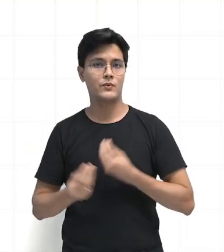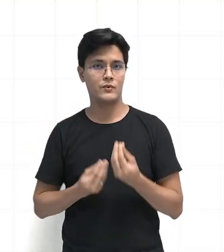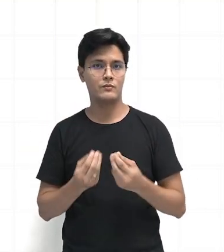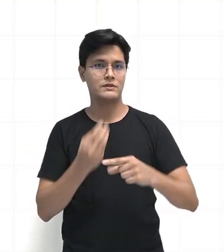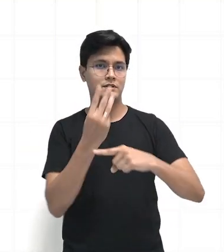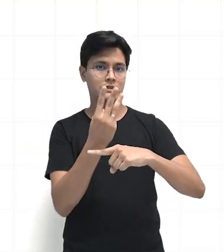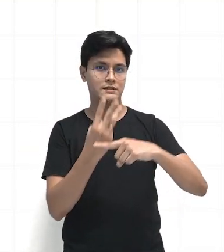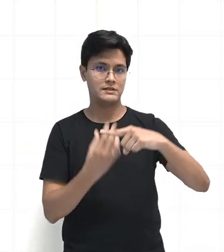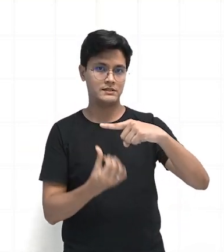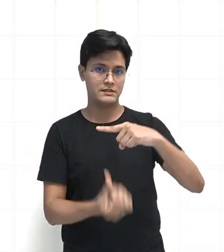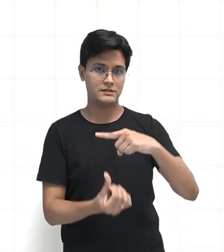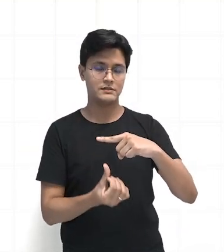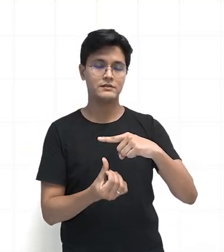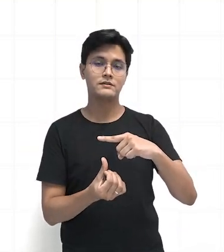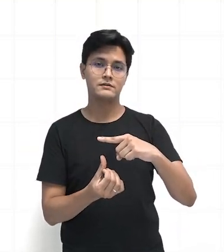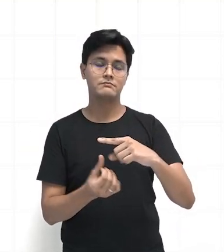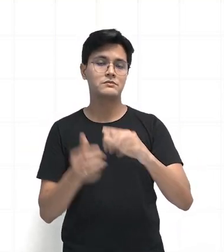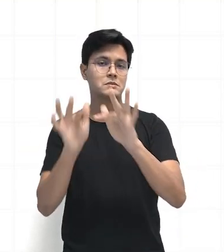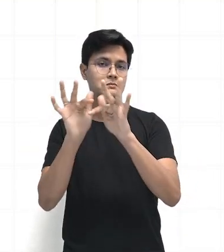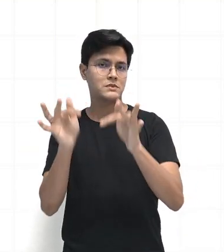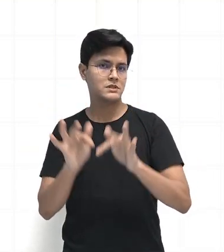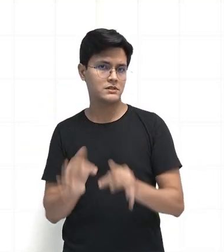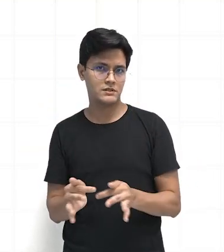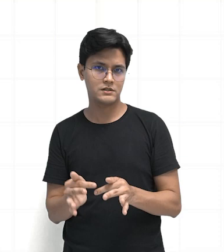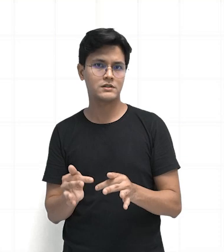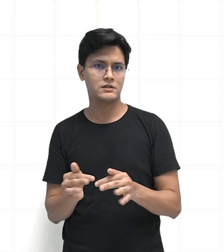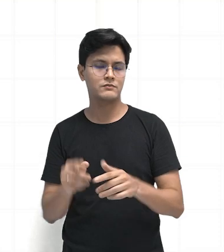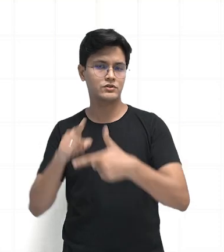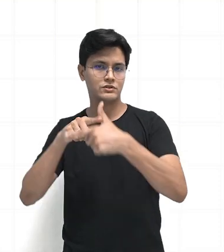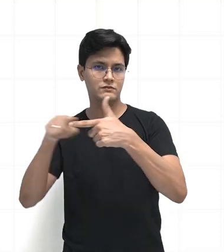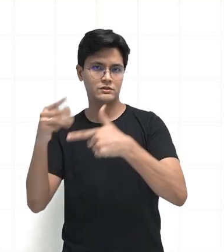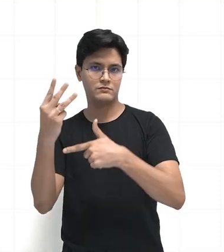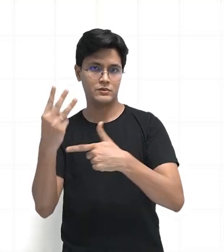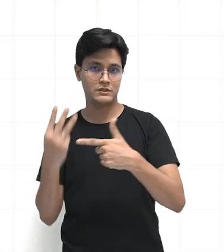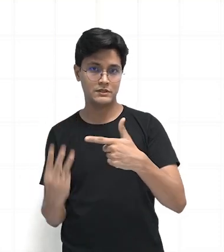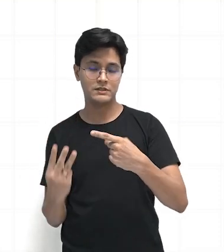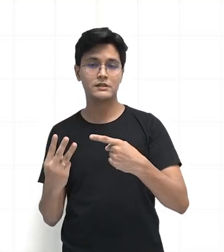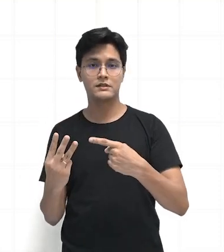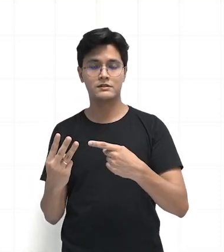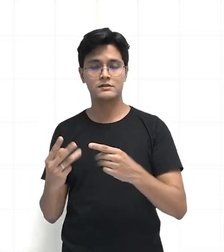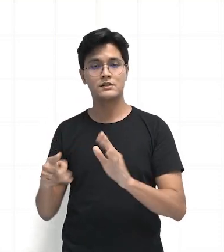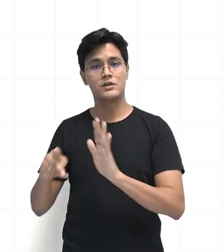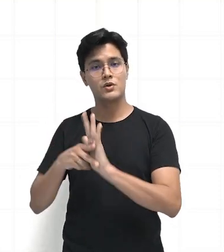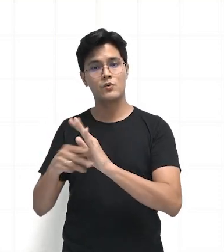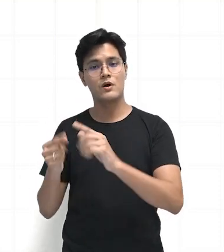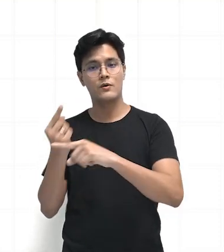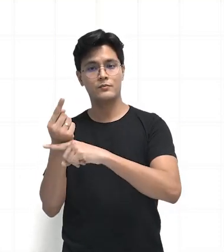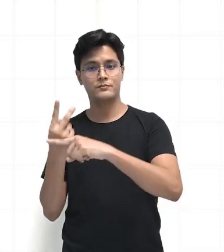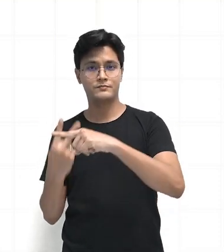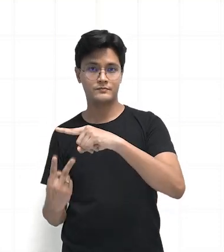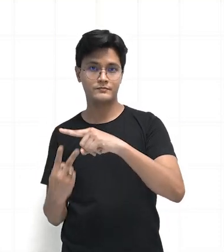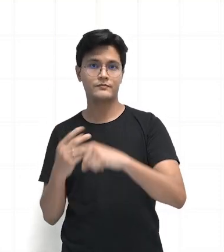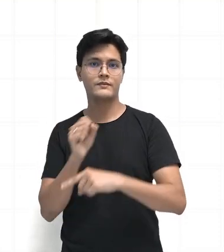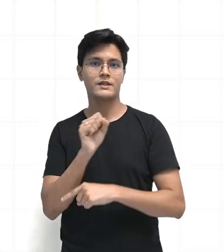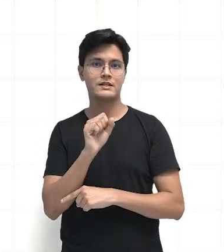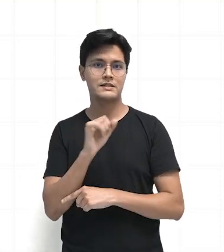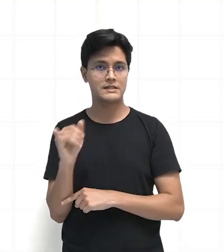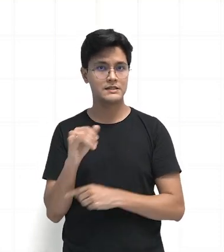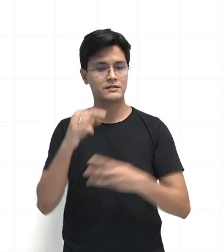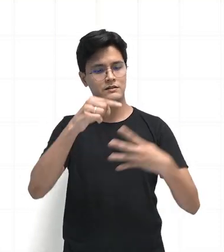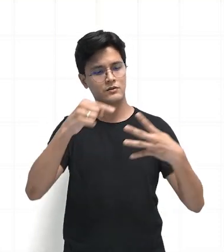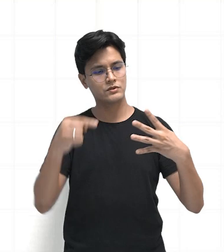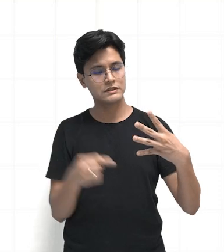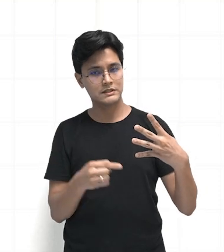por 6 e você simplifica por 3, que vai dar meio, tá certo? Se for uma questão de alternativa